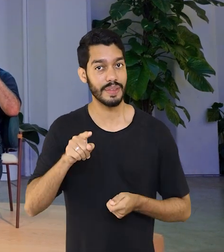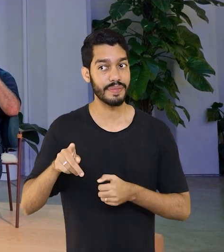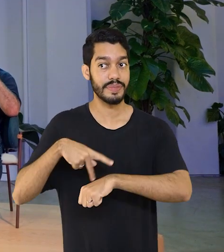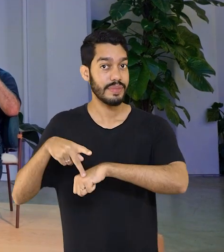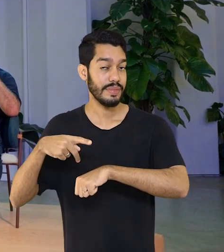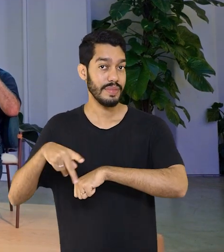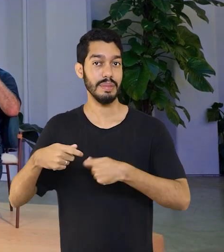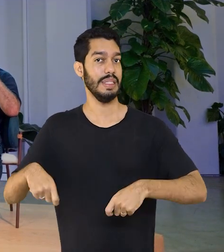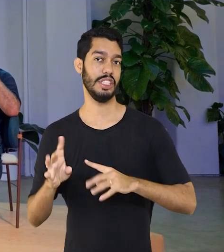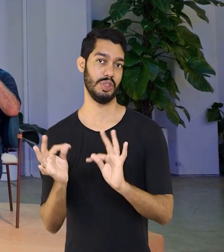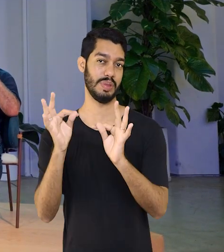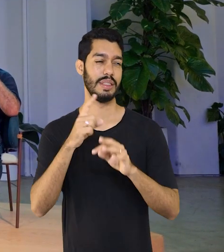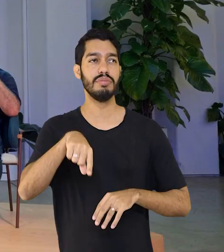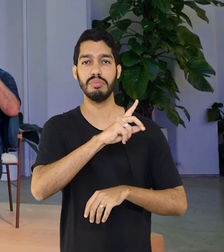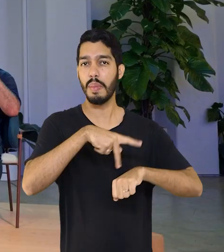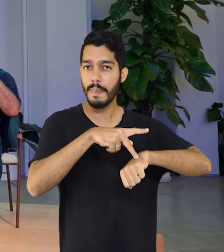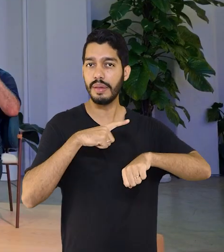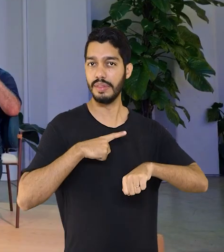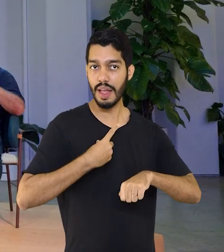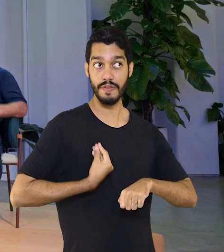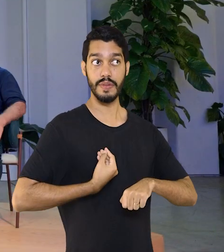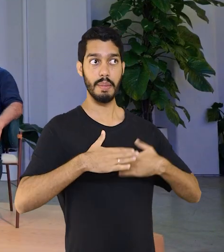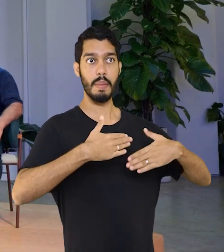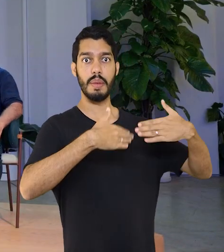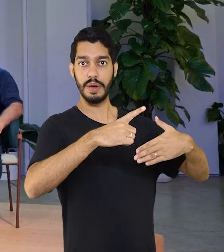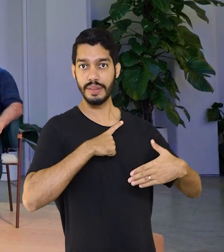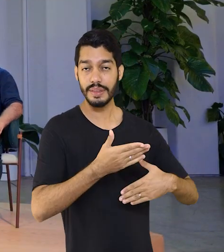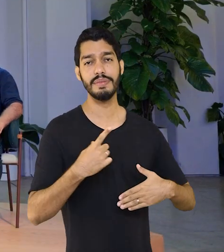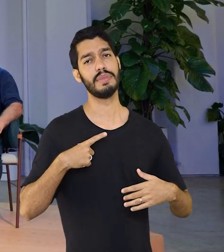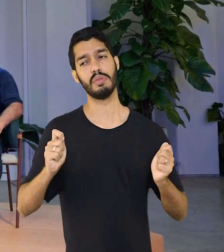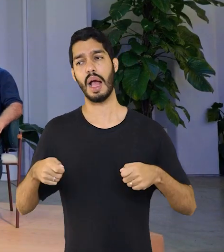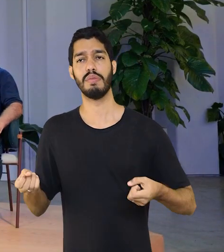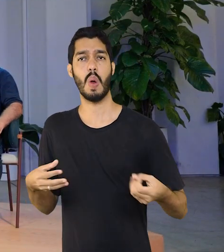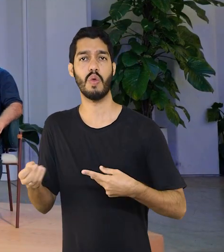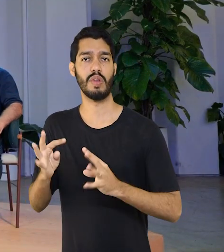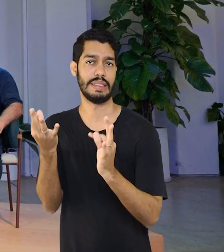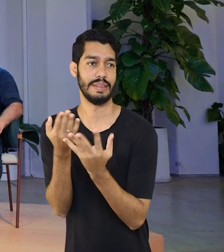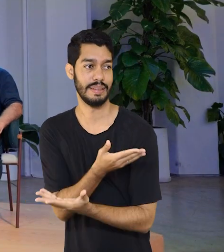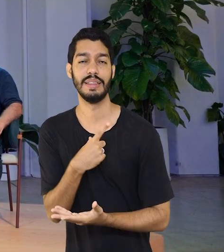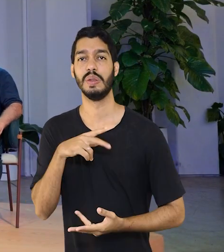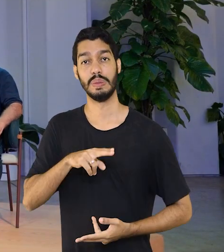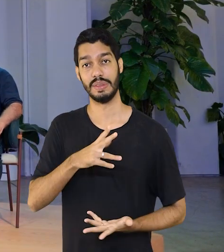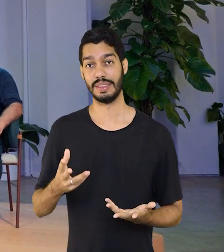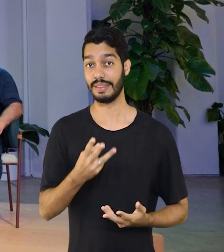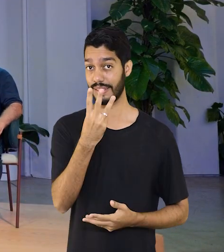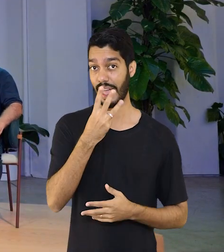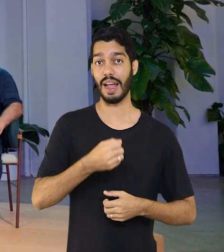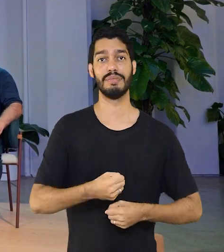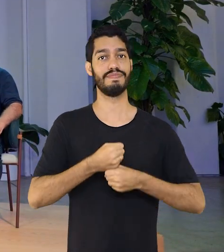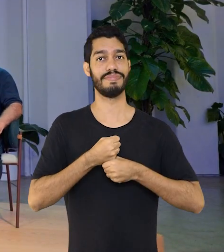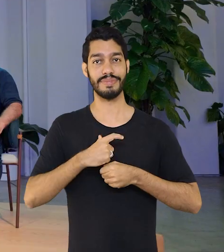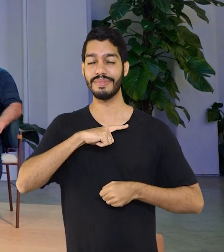as nações que cresceram, se desenvolveram, todas elas atuaram muito nessa questão da inovação. Foram